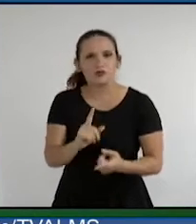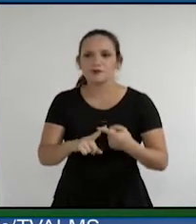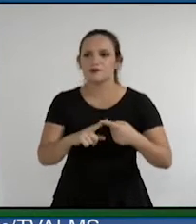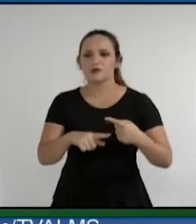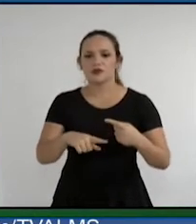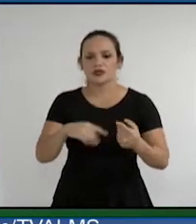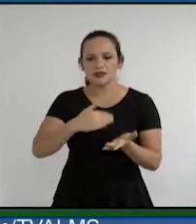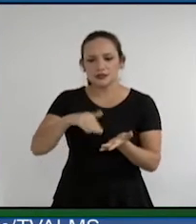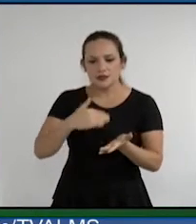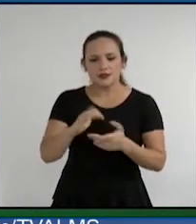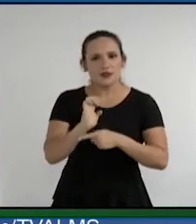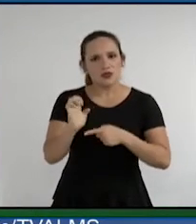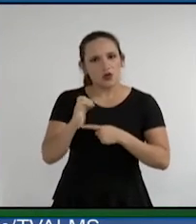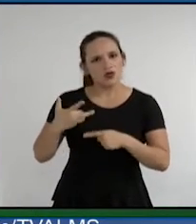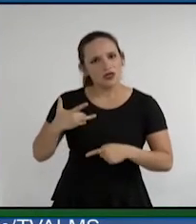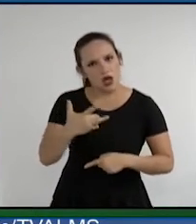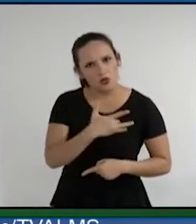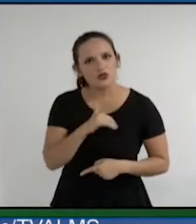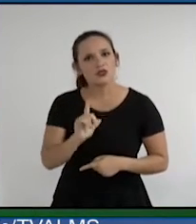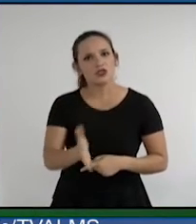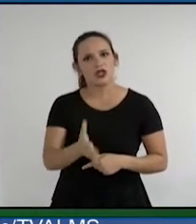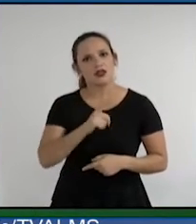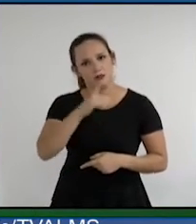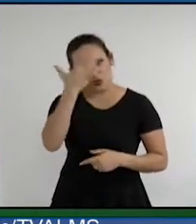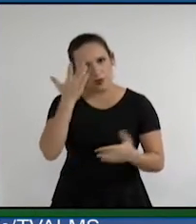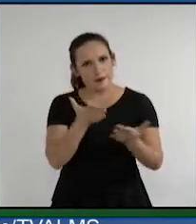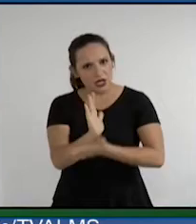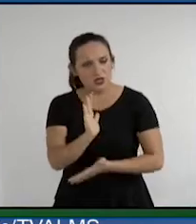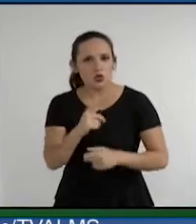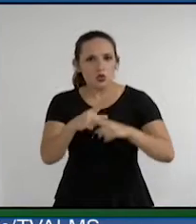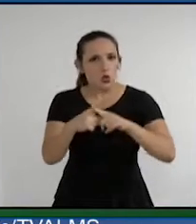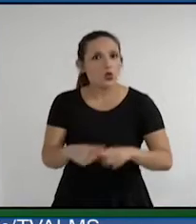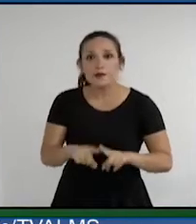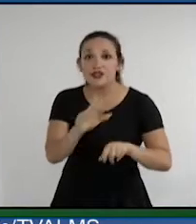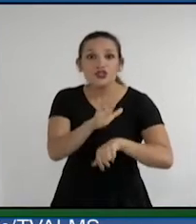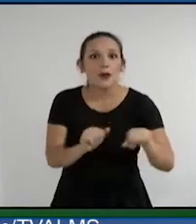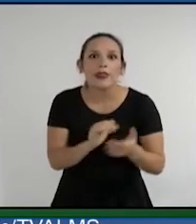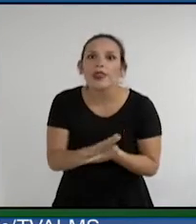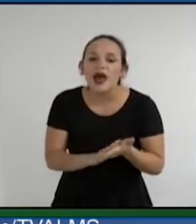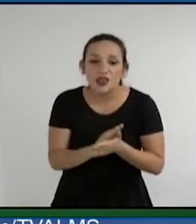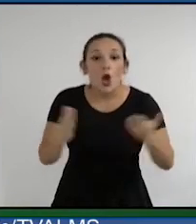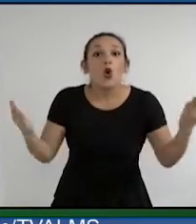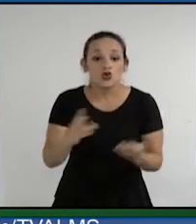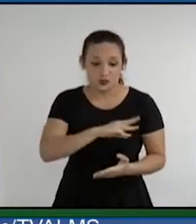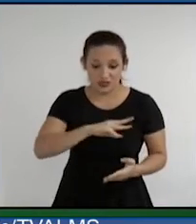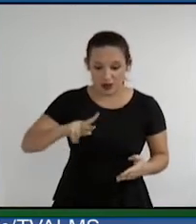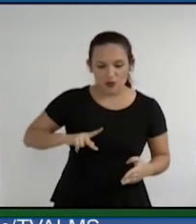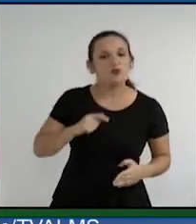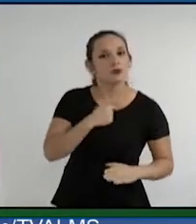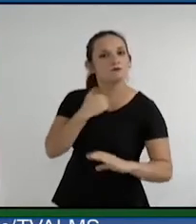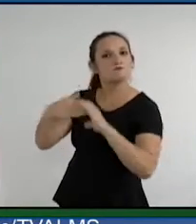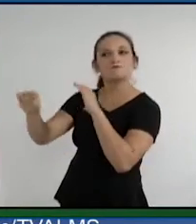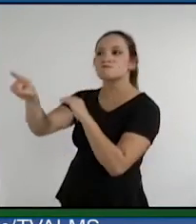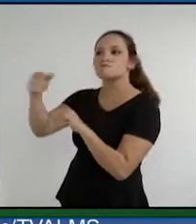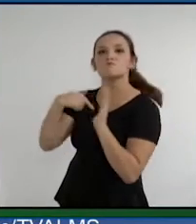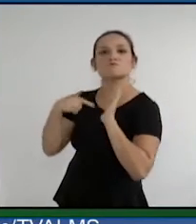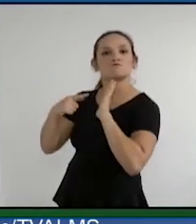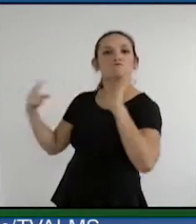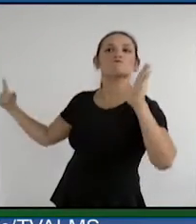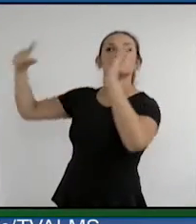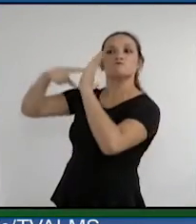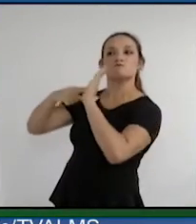Estadual de Saúde, do qual eu disse aqui no início da sessão, que eu estou levando ao Ministério Público hoje. Está aqui, ó. Estou levando a